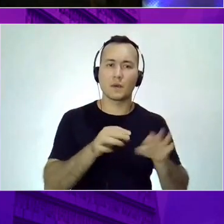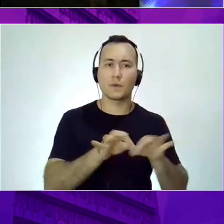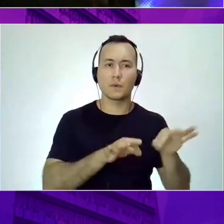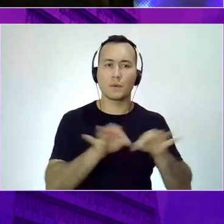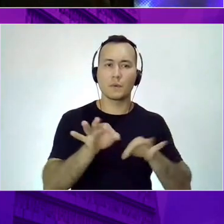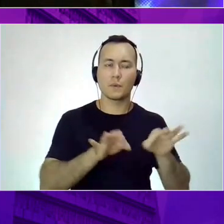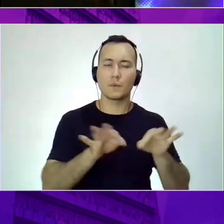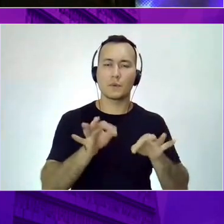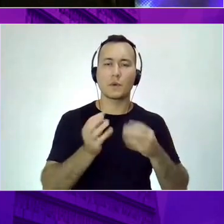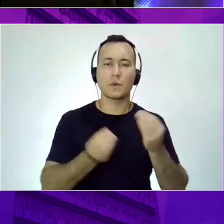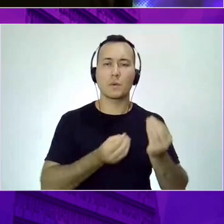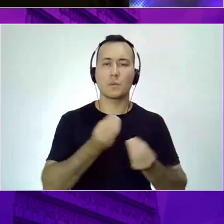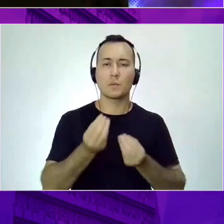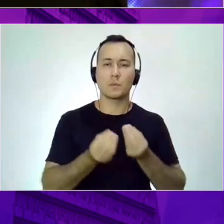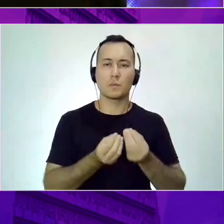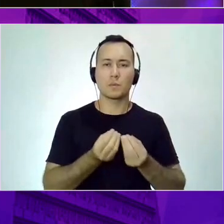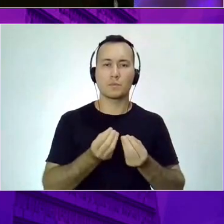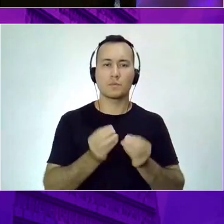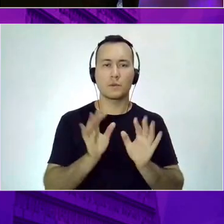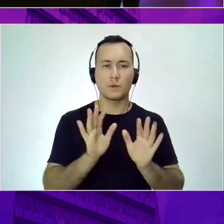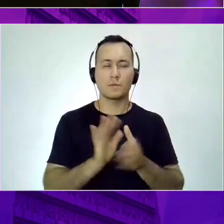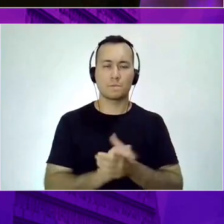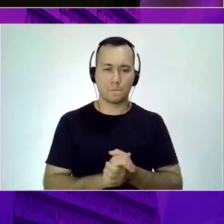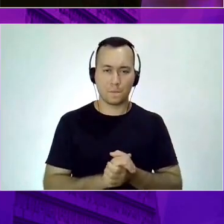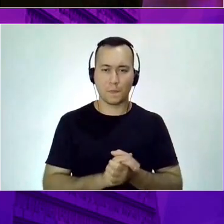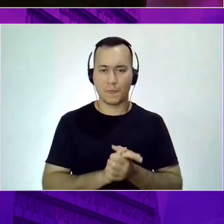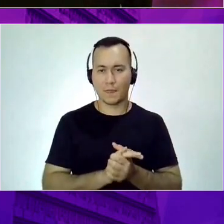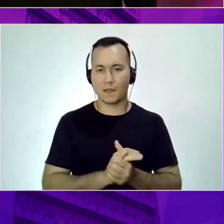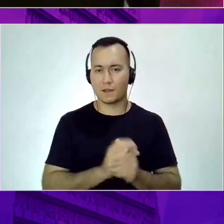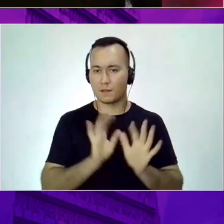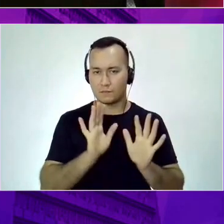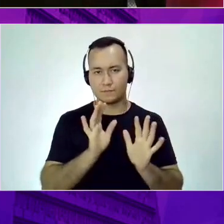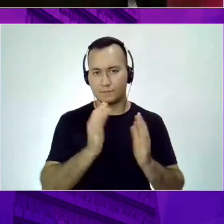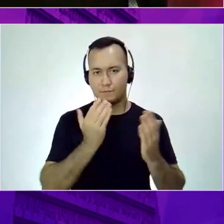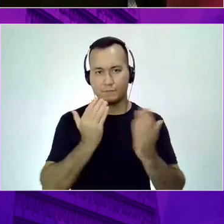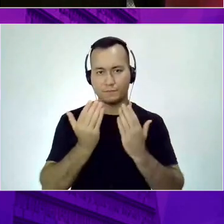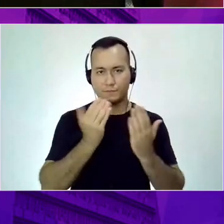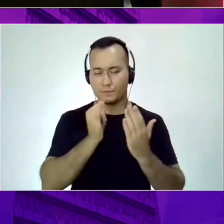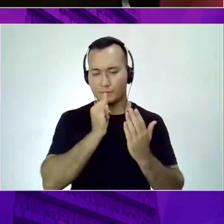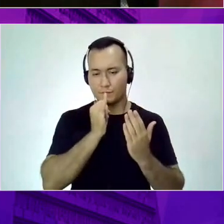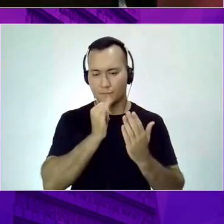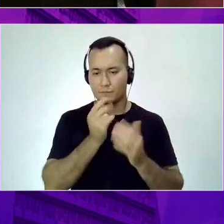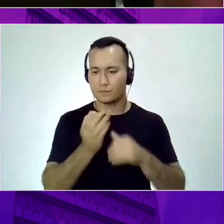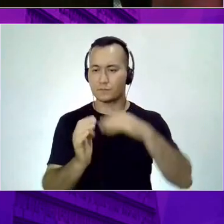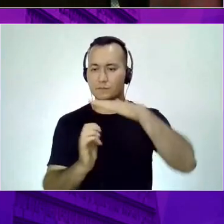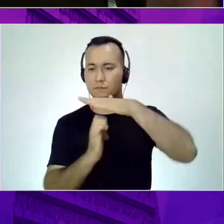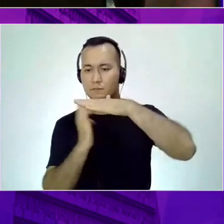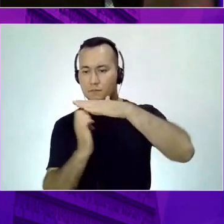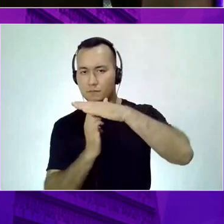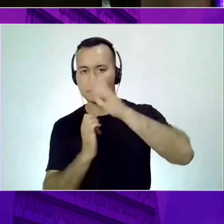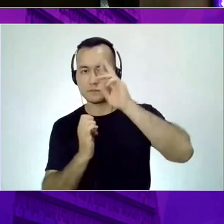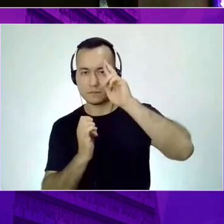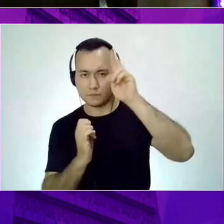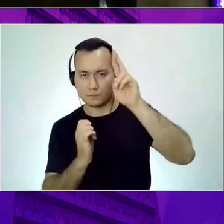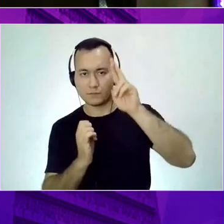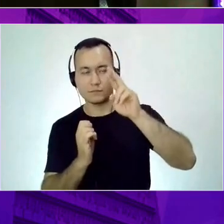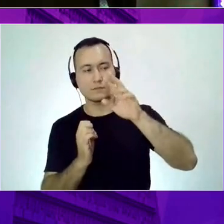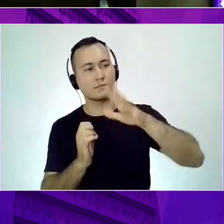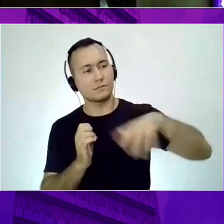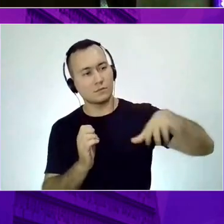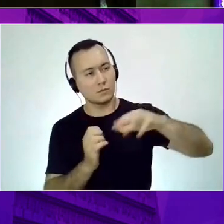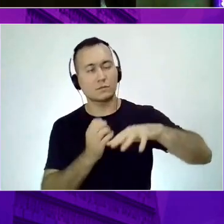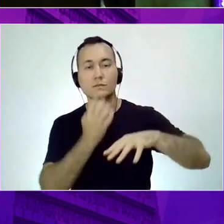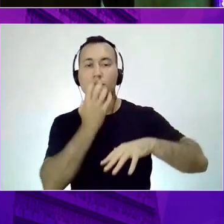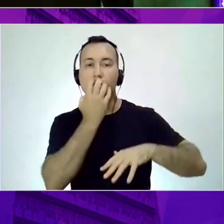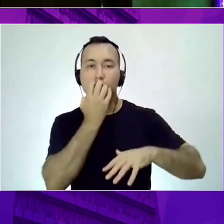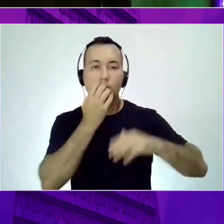pano de referência para vocês. Imagina que isso aqui é um site de uma empresa que faz ali adoção, né, uma ONG que